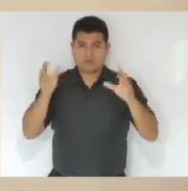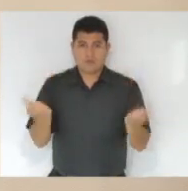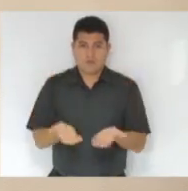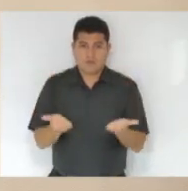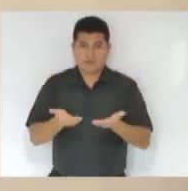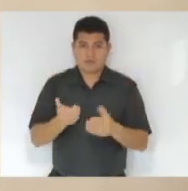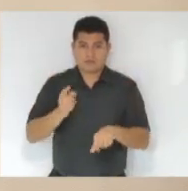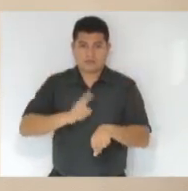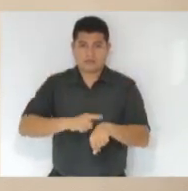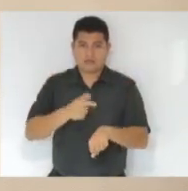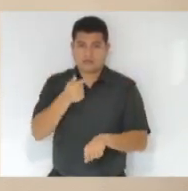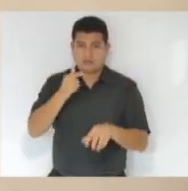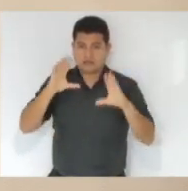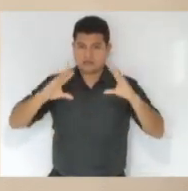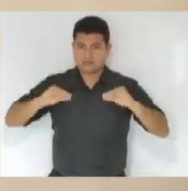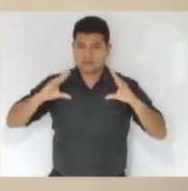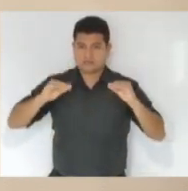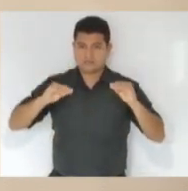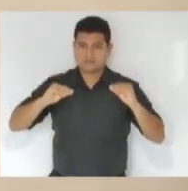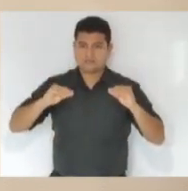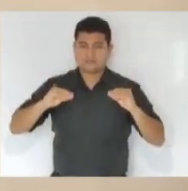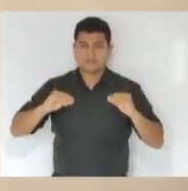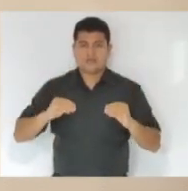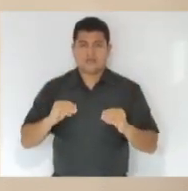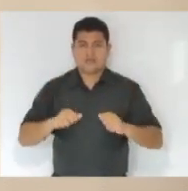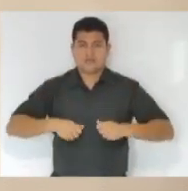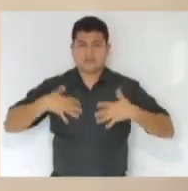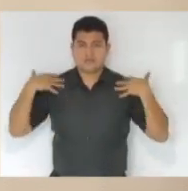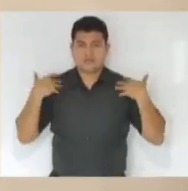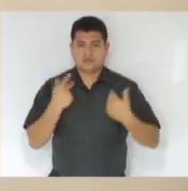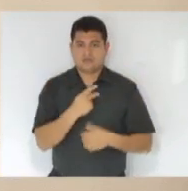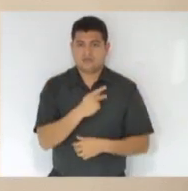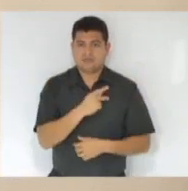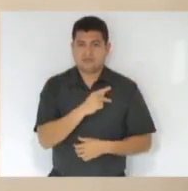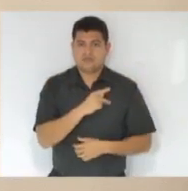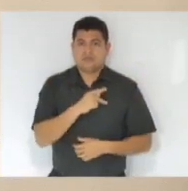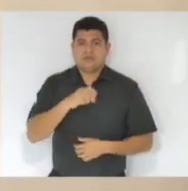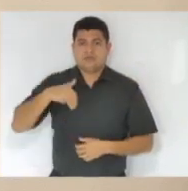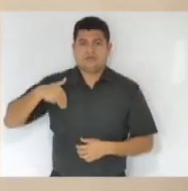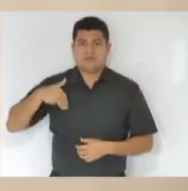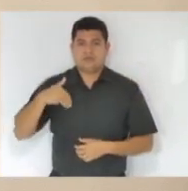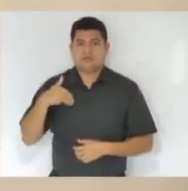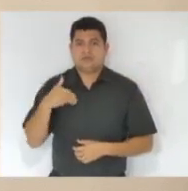às 19 horas, em homenagem à Polícia Militar Rodoviária Estadual do